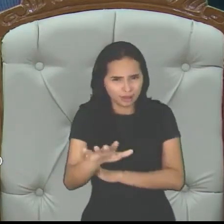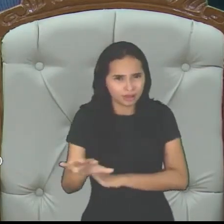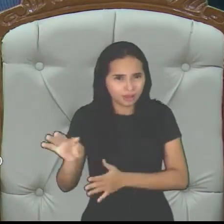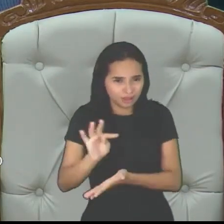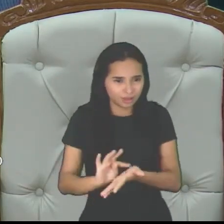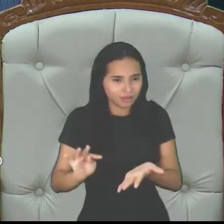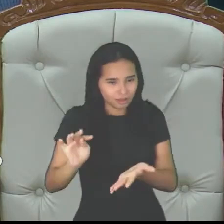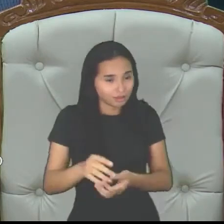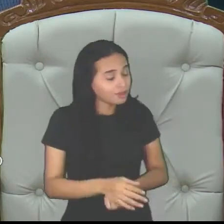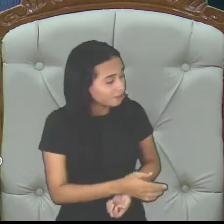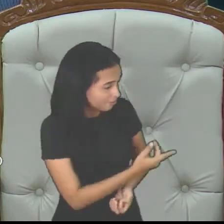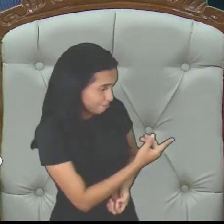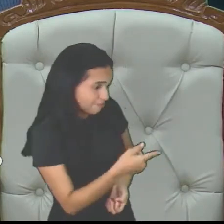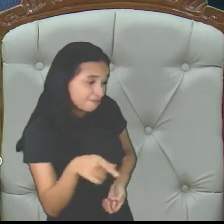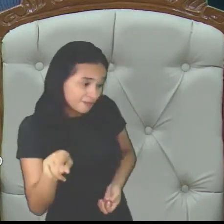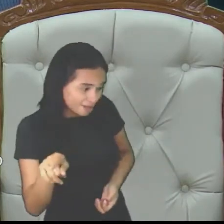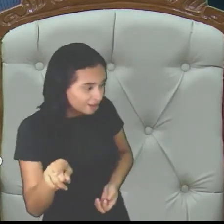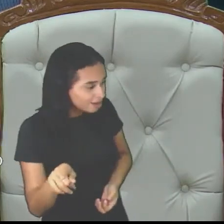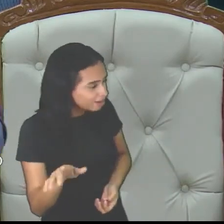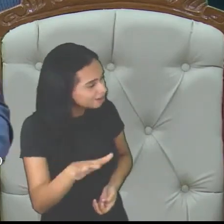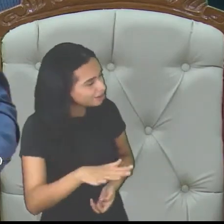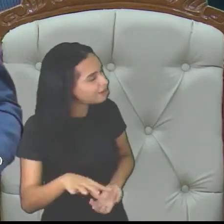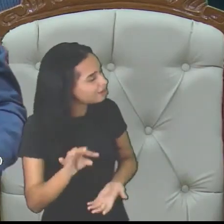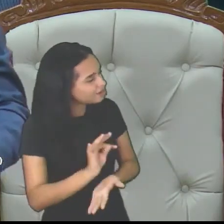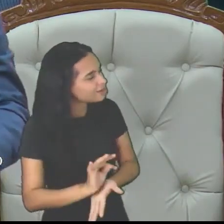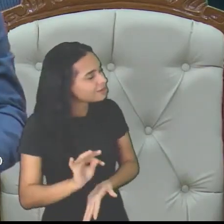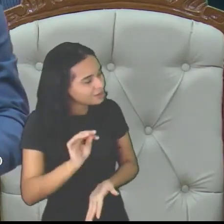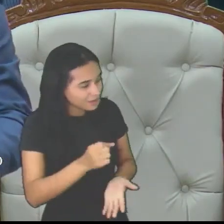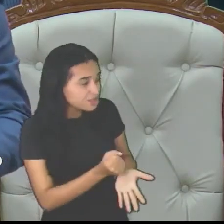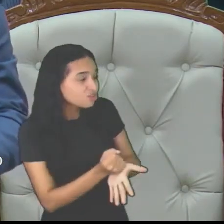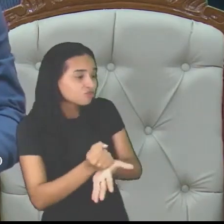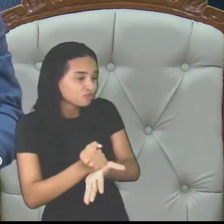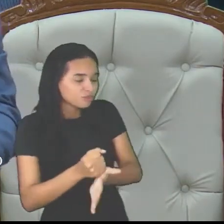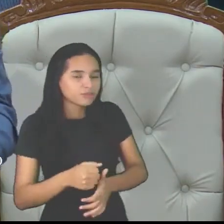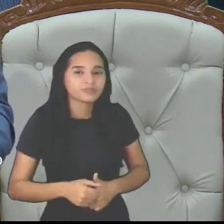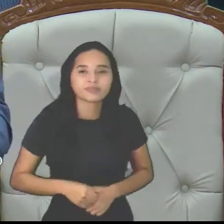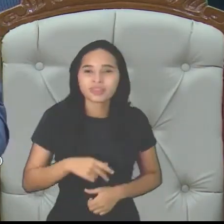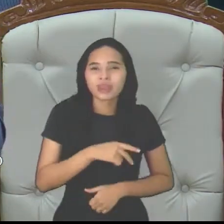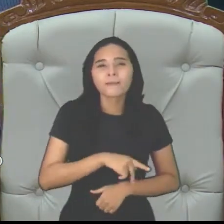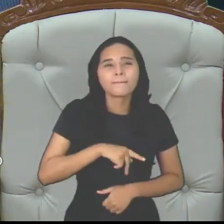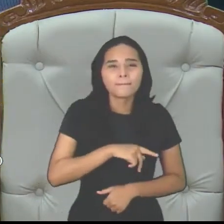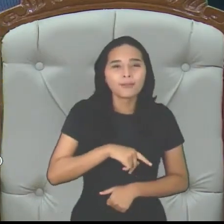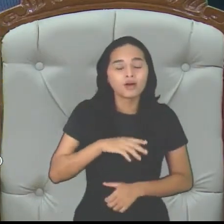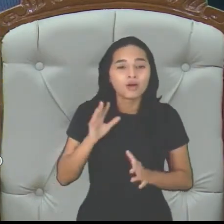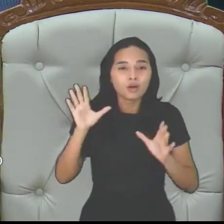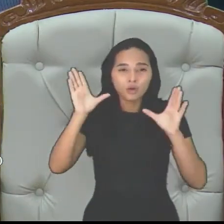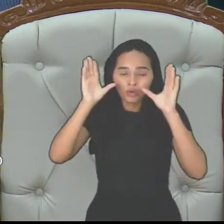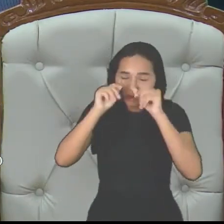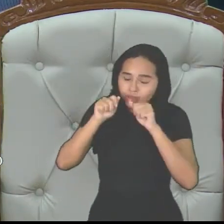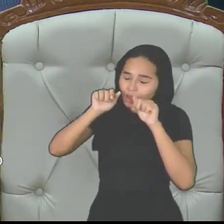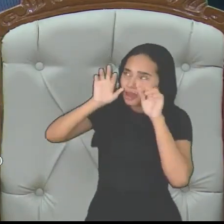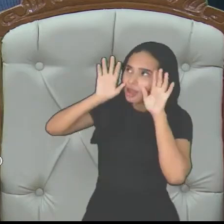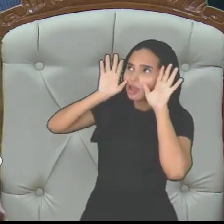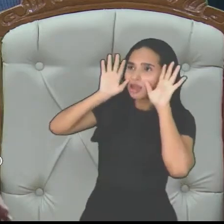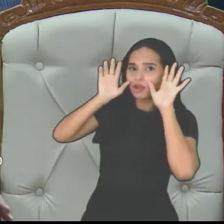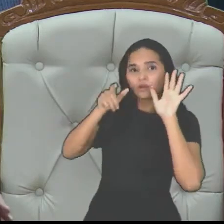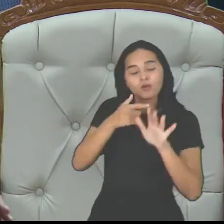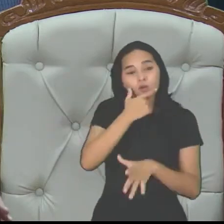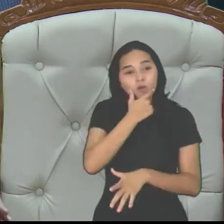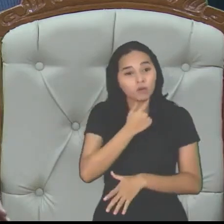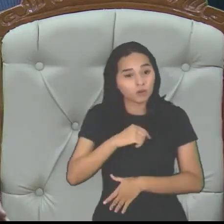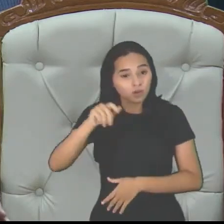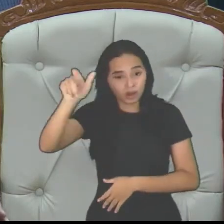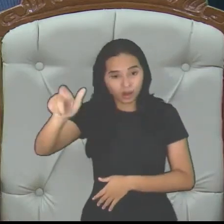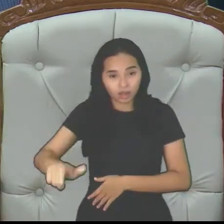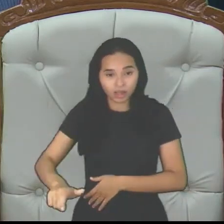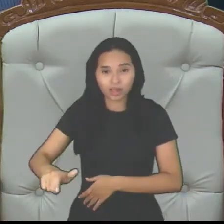a Macedônia e ajuda. Está na tela. E Paulo teve de noite uma visão em que se apresentava um varão da Macedônia